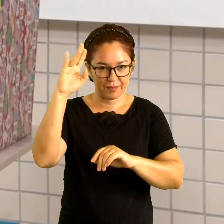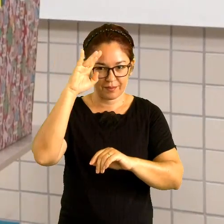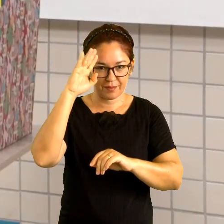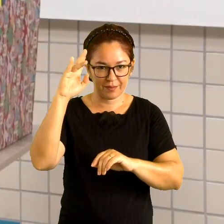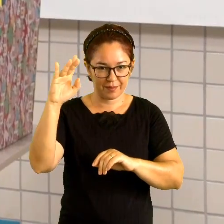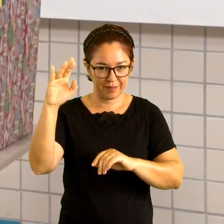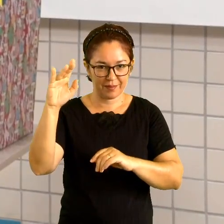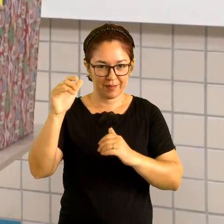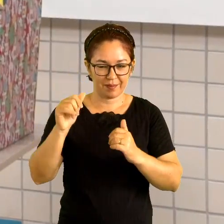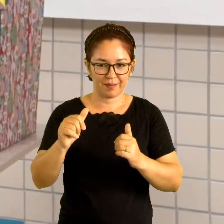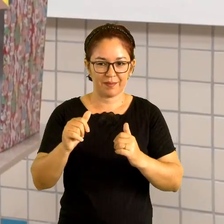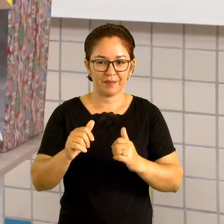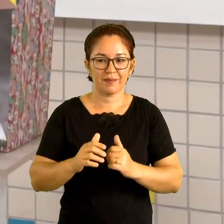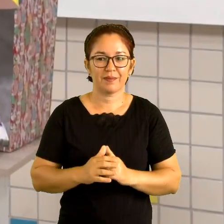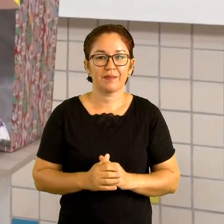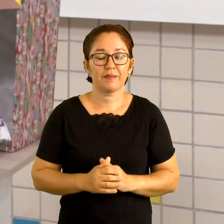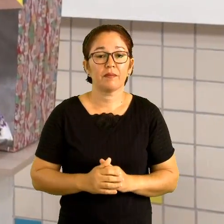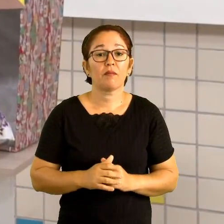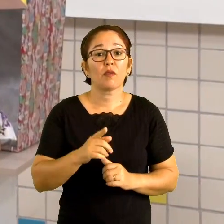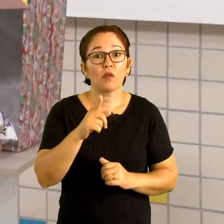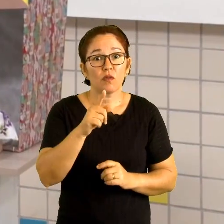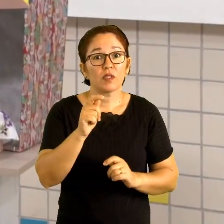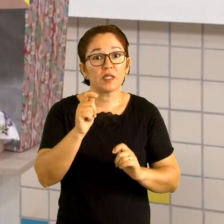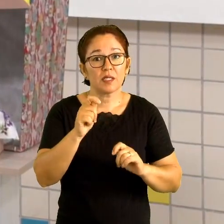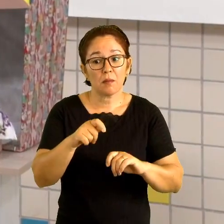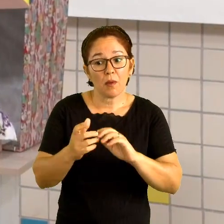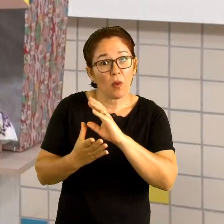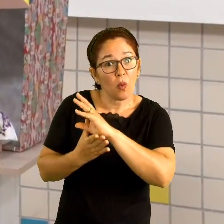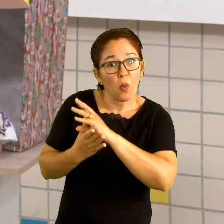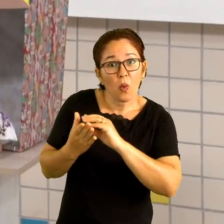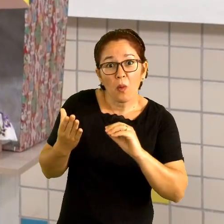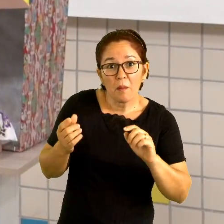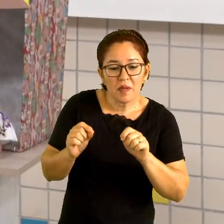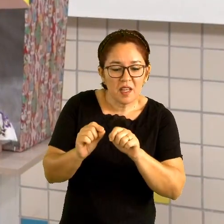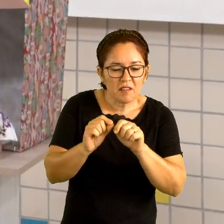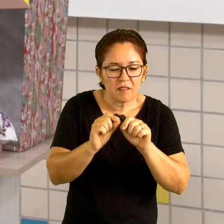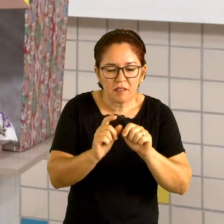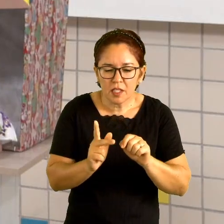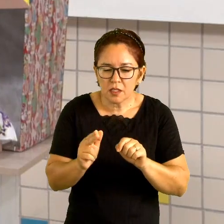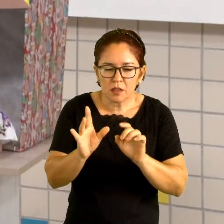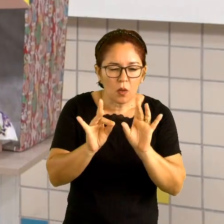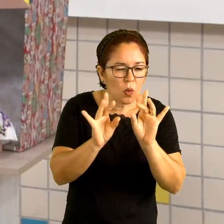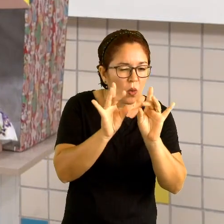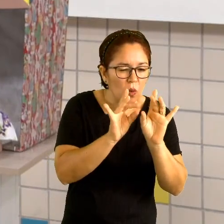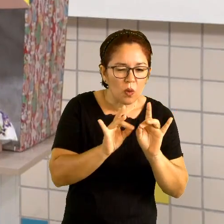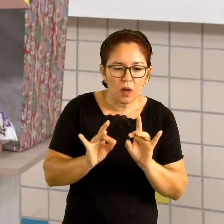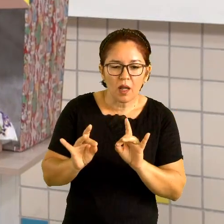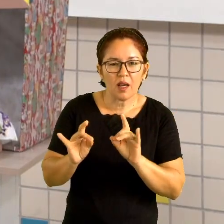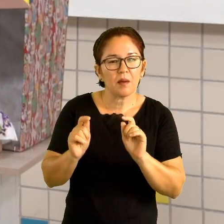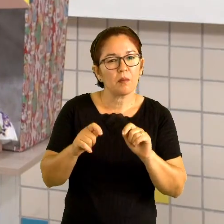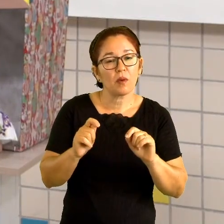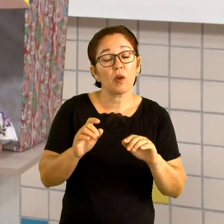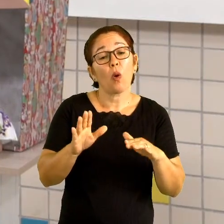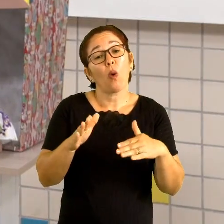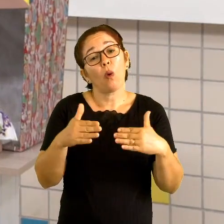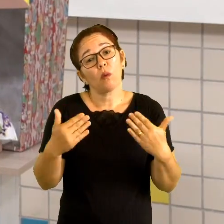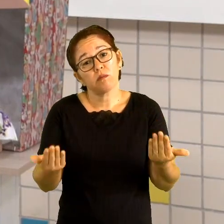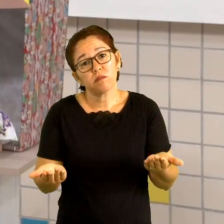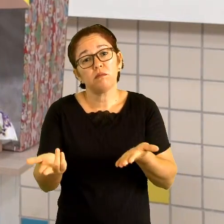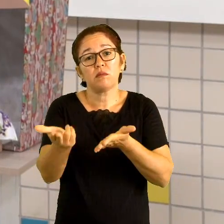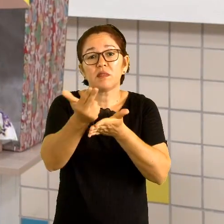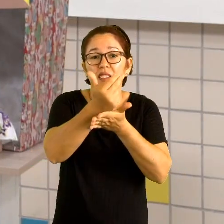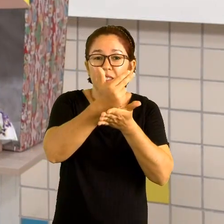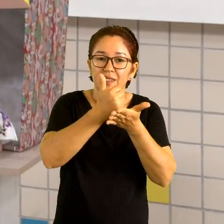Relembre ela em casa. Faça. Não precisa fazer com o material concreto. Desenha. Desenha os